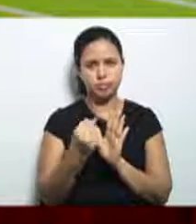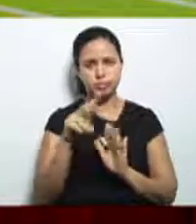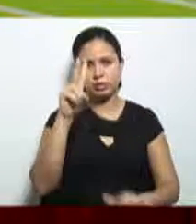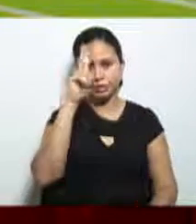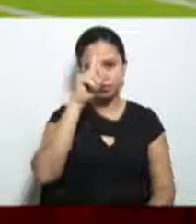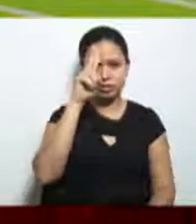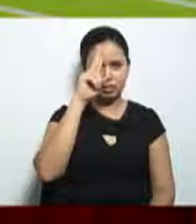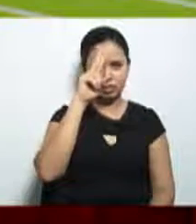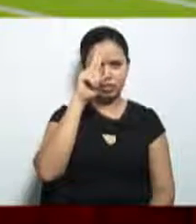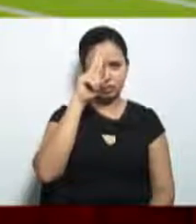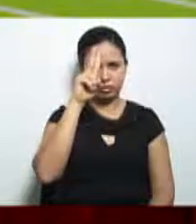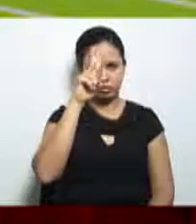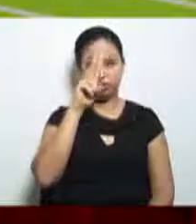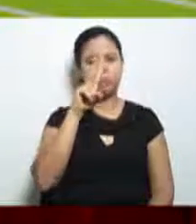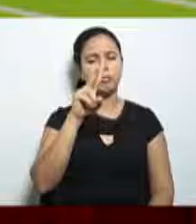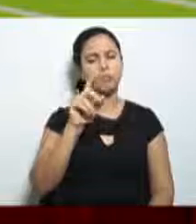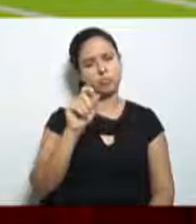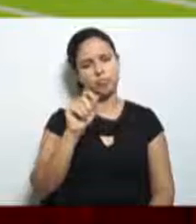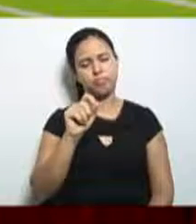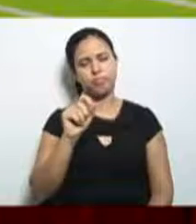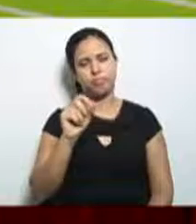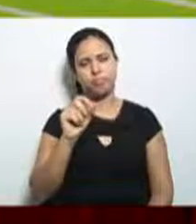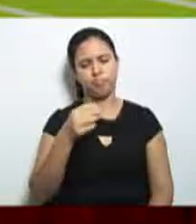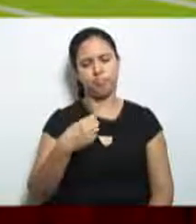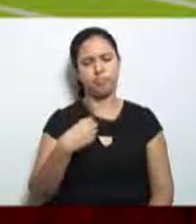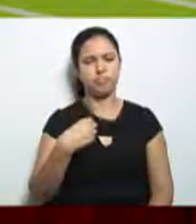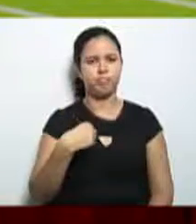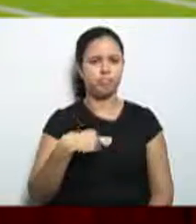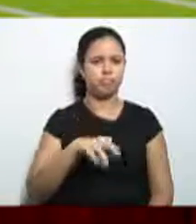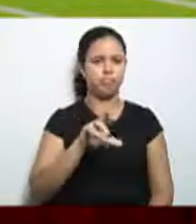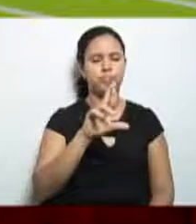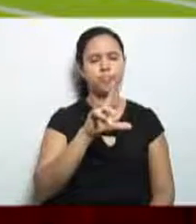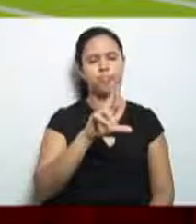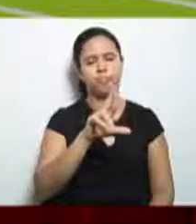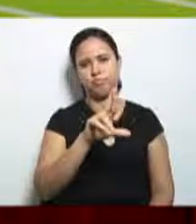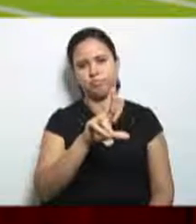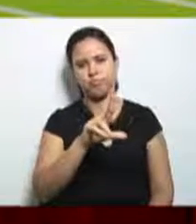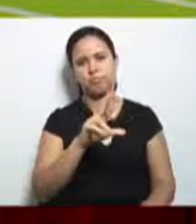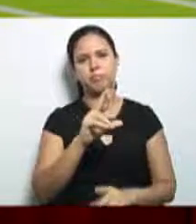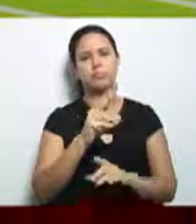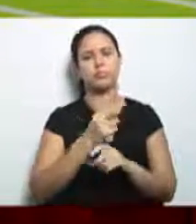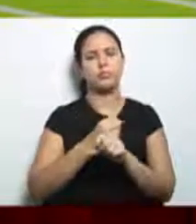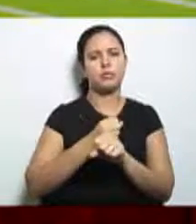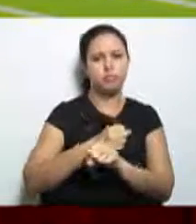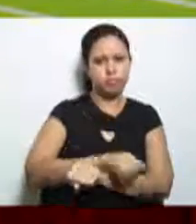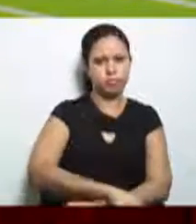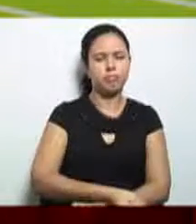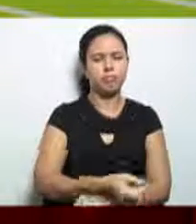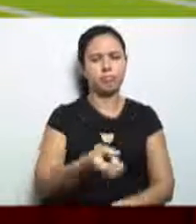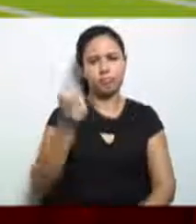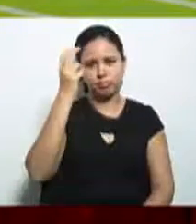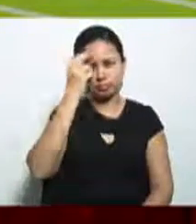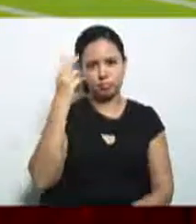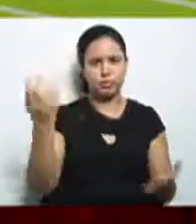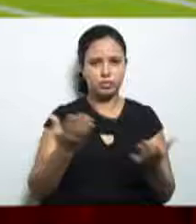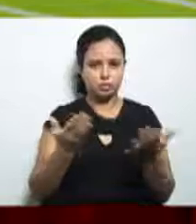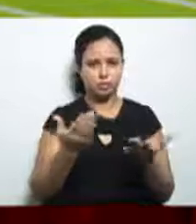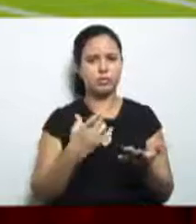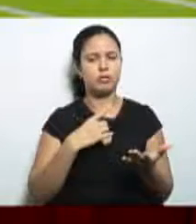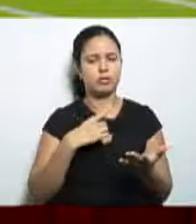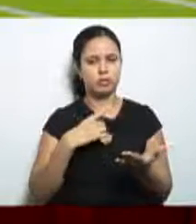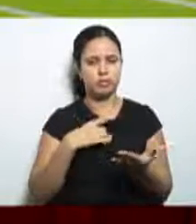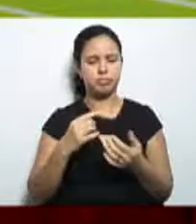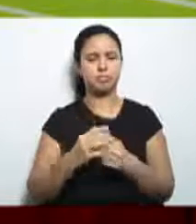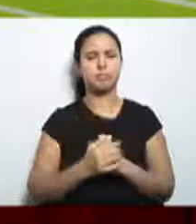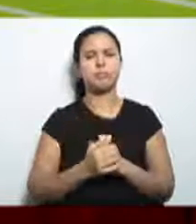escravista, presente em várias culturas, infelizmente, ainda é presente em muitas culturas atuais. É claro que